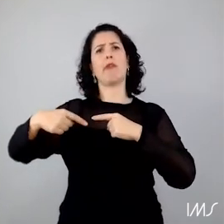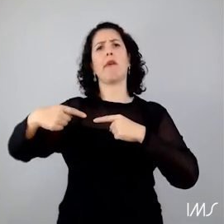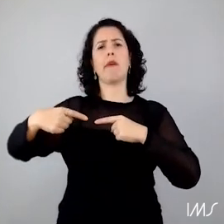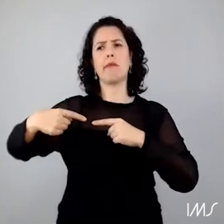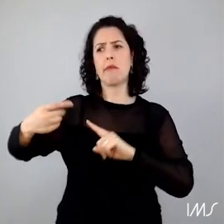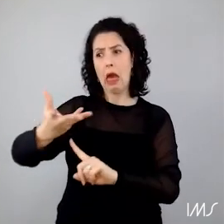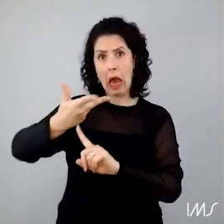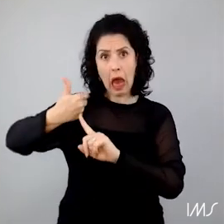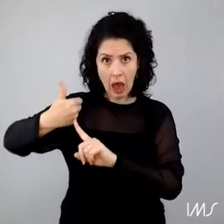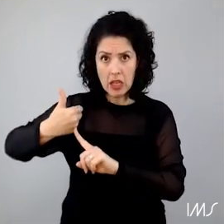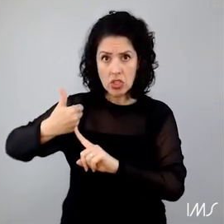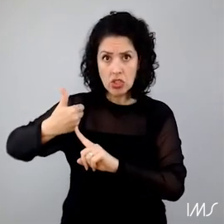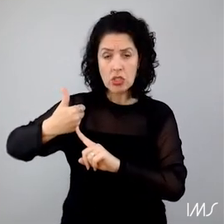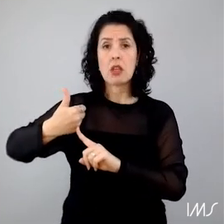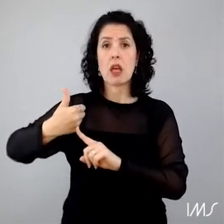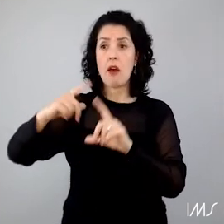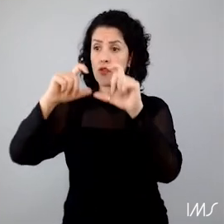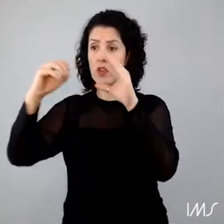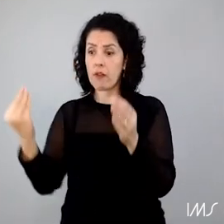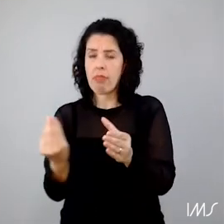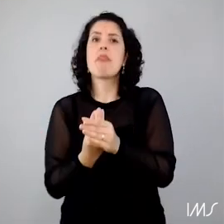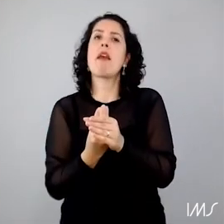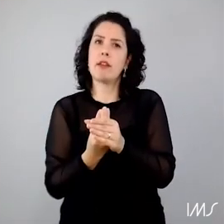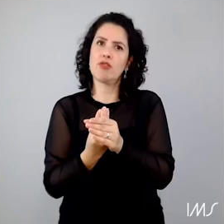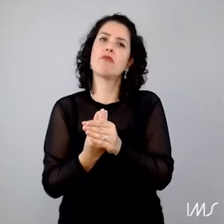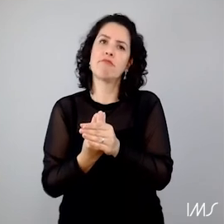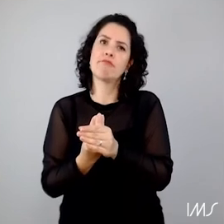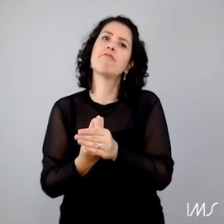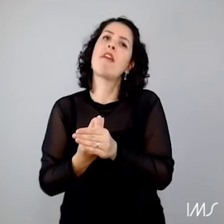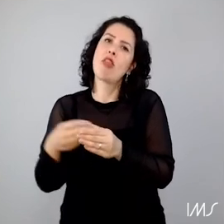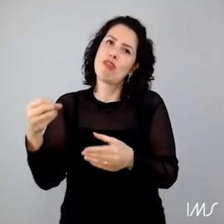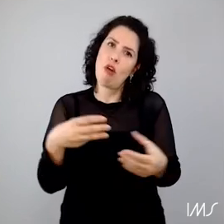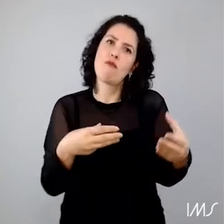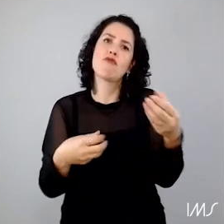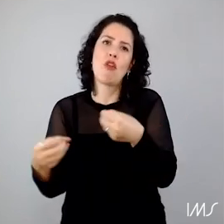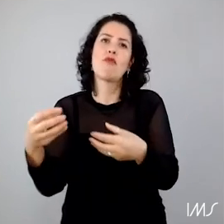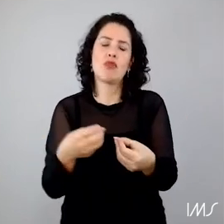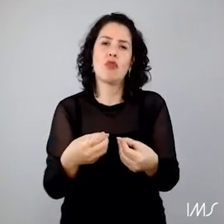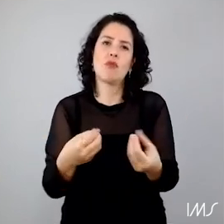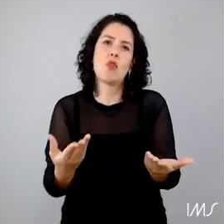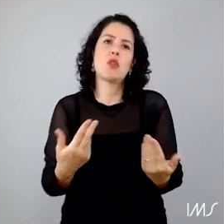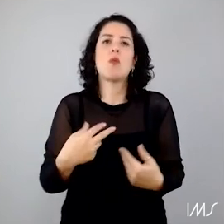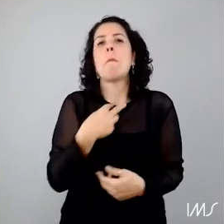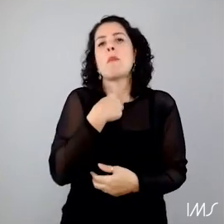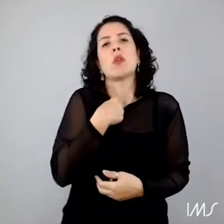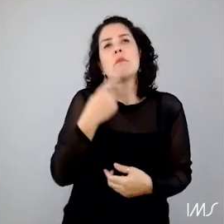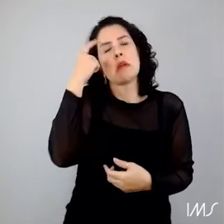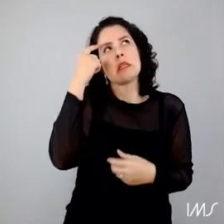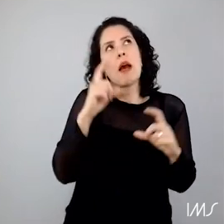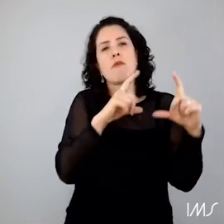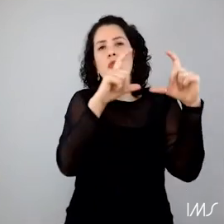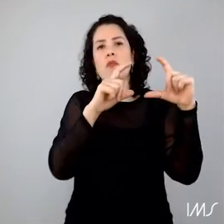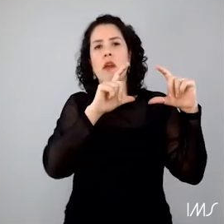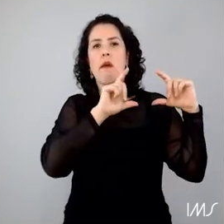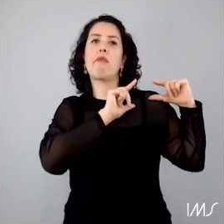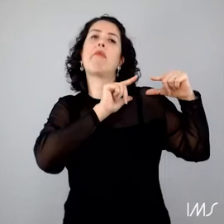pensar a fotografia pelo instrumental clássico, né, da crítica das artes visuais, né? E aqui